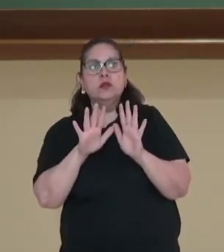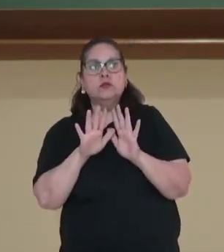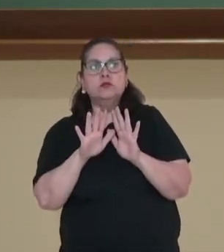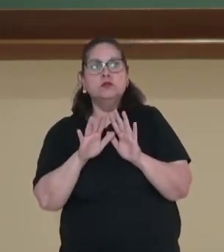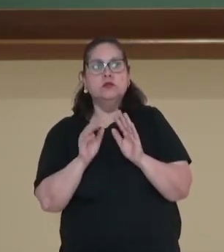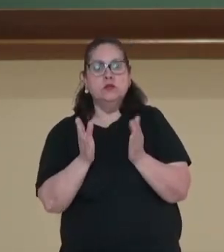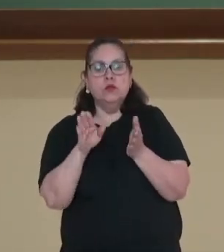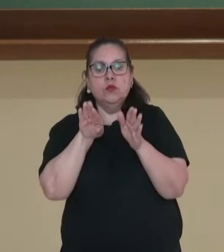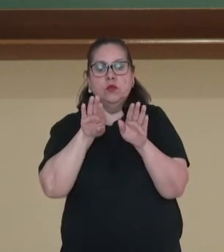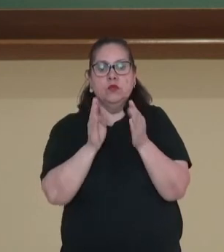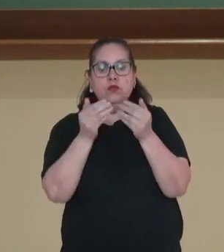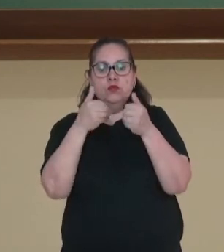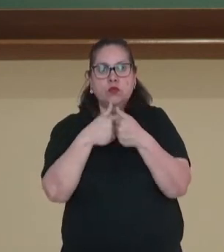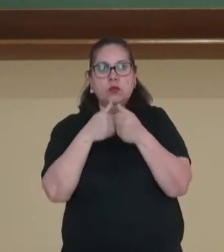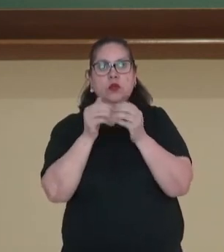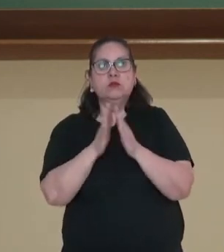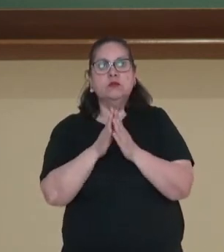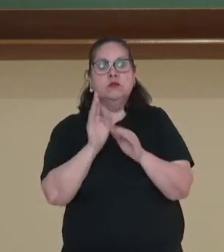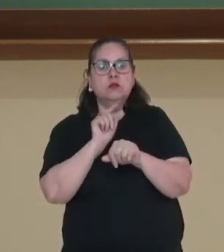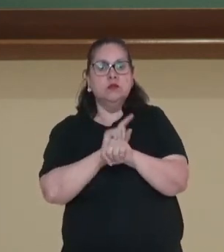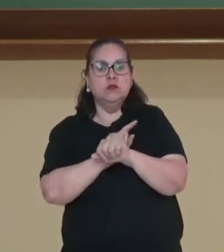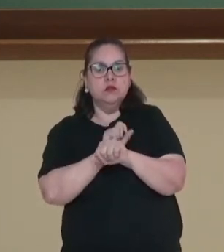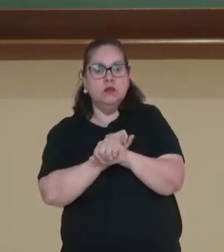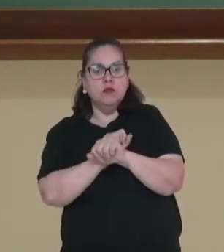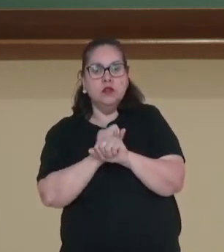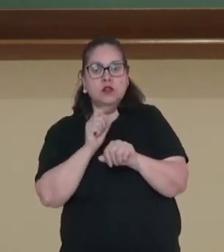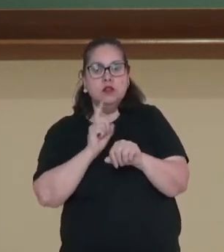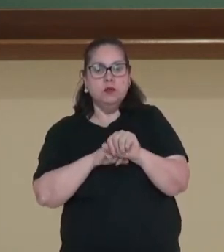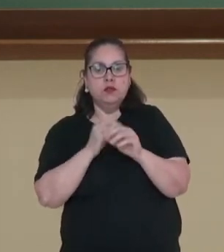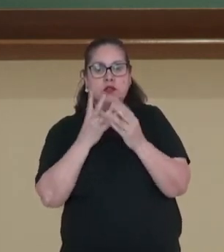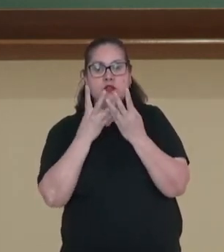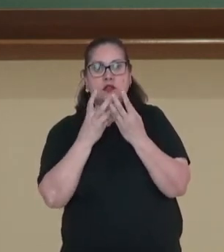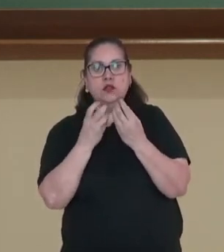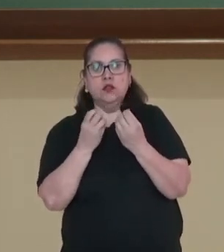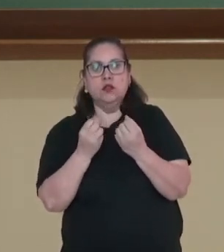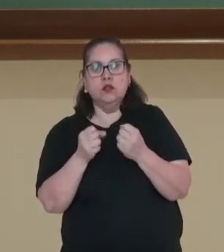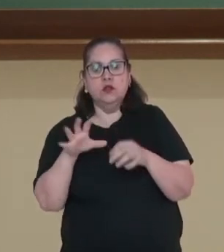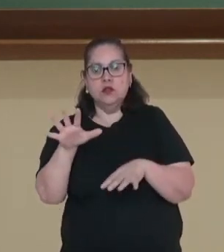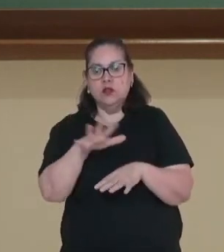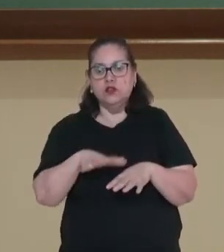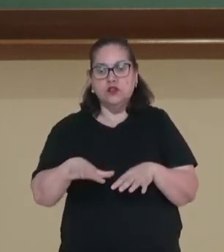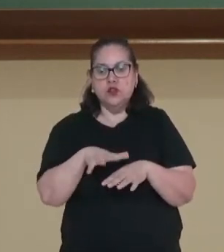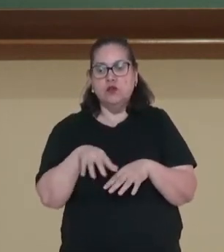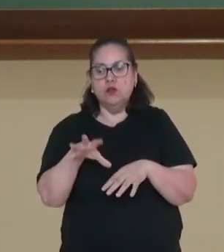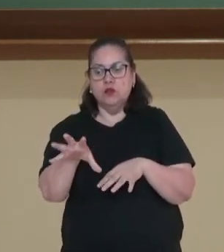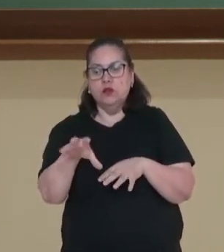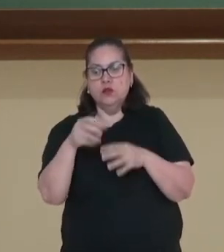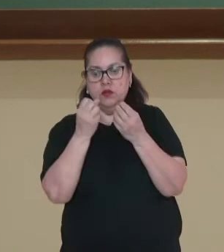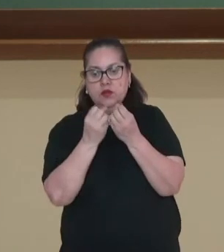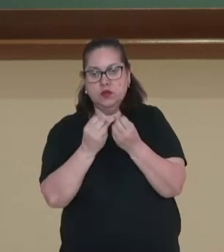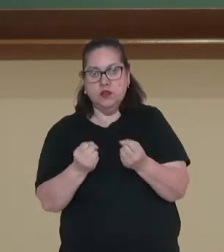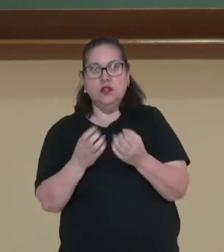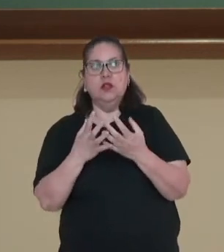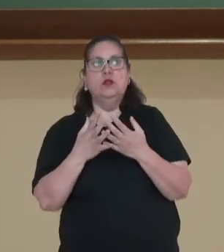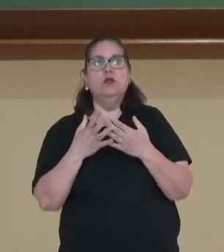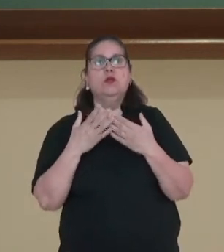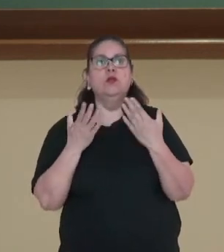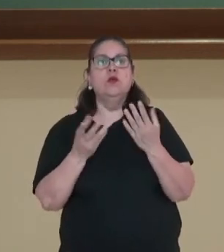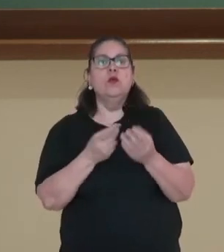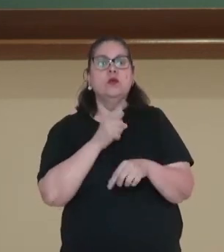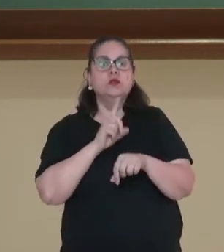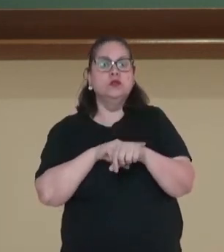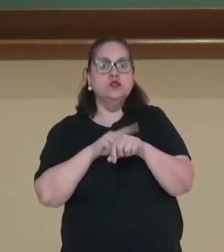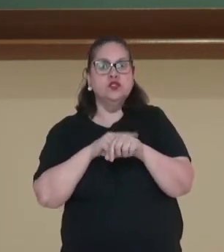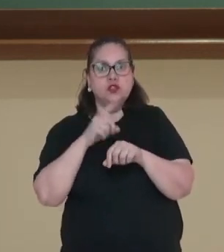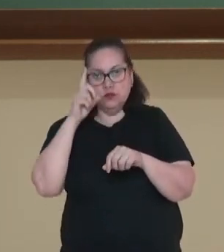O tempo de secagem vai depender, né, da umidade, da região onde ele foi, né, onde ele está sendo seco, quanto livro